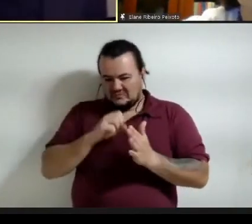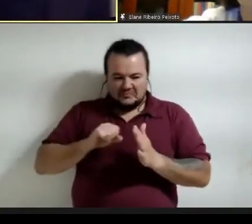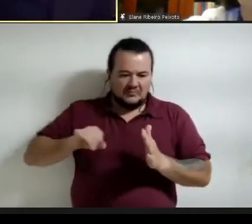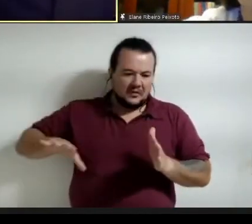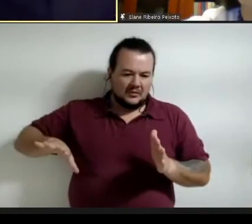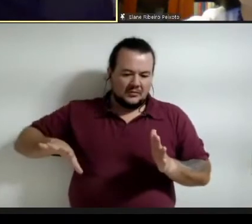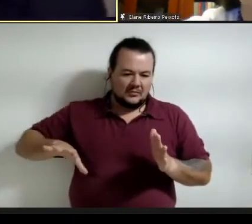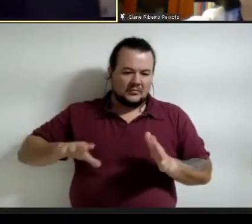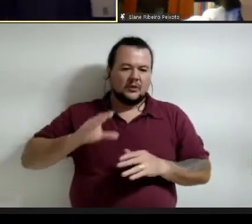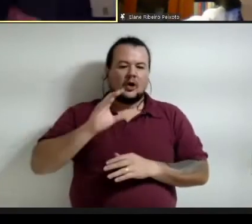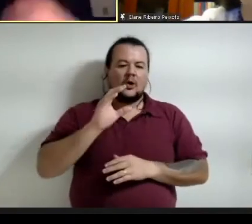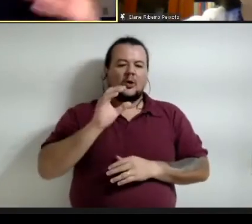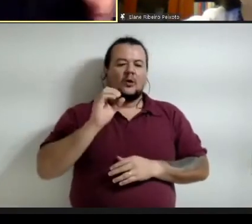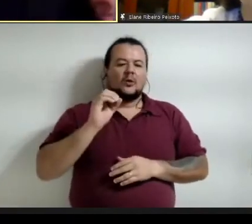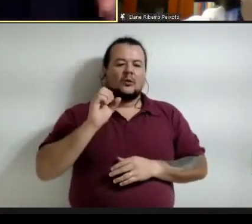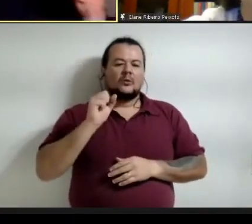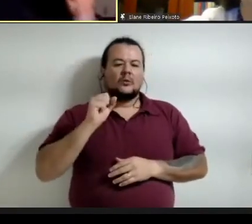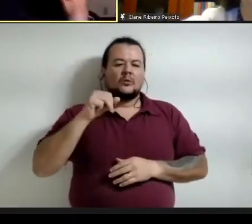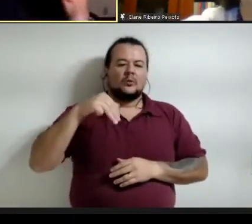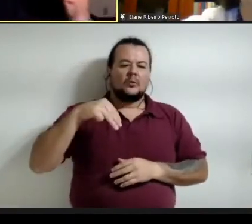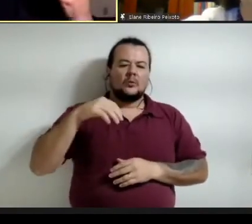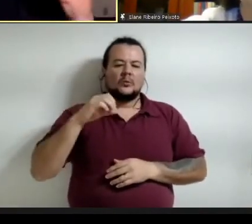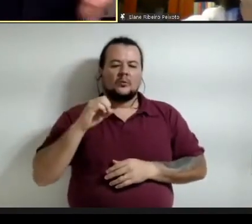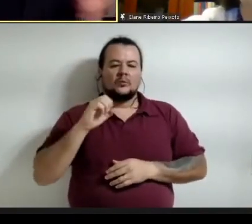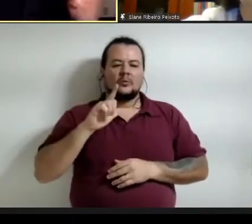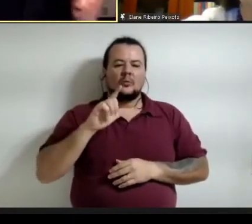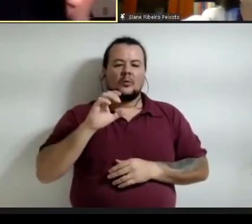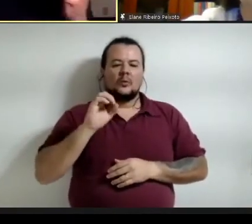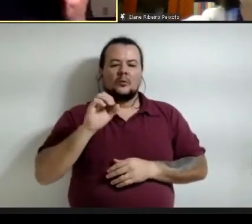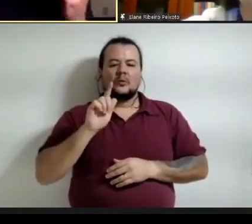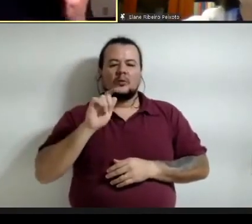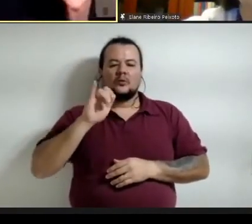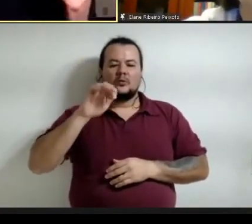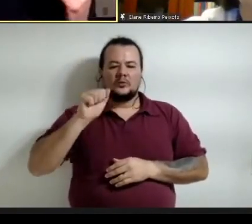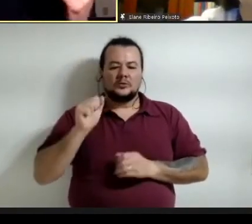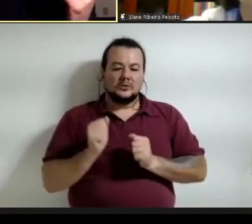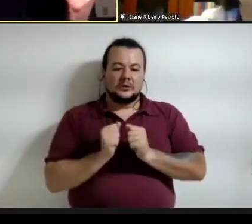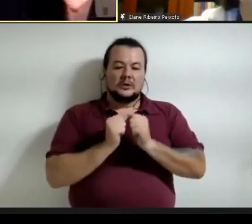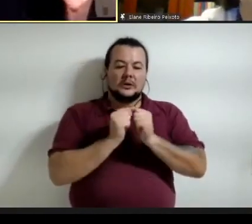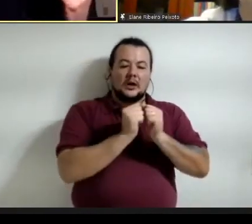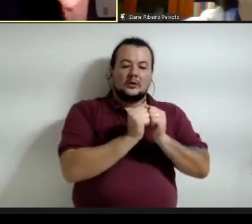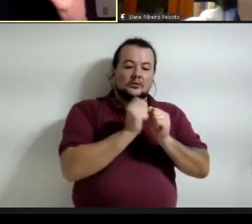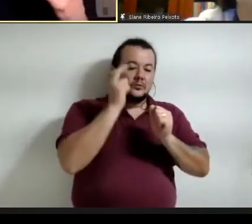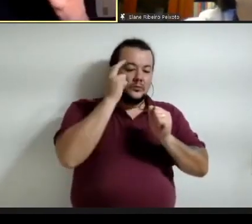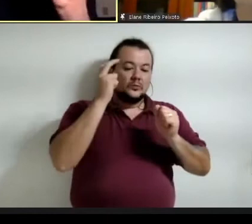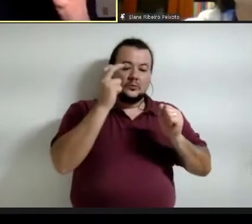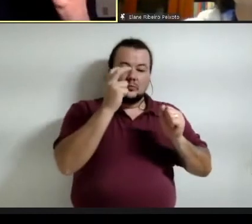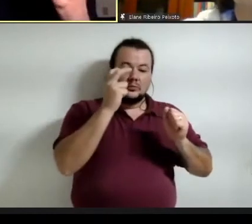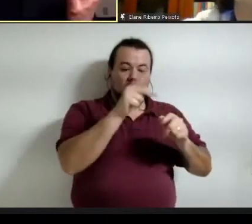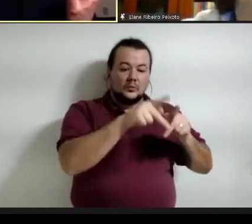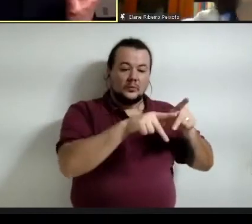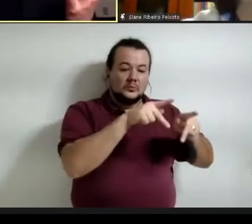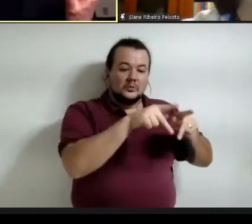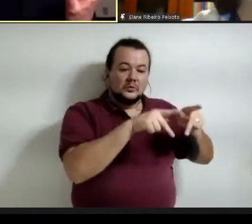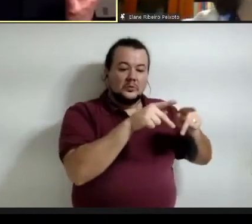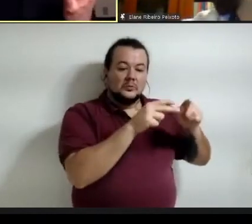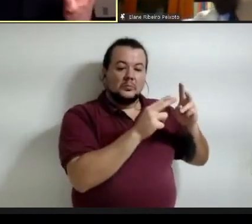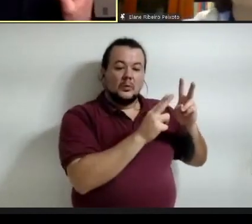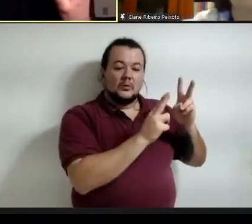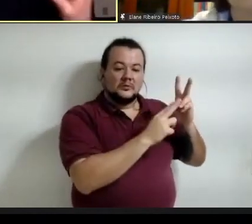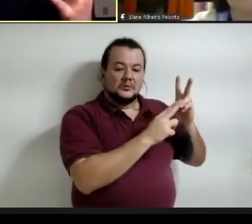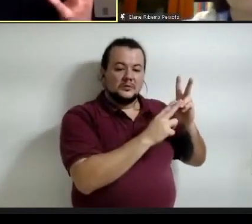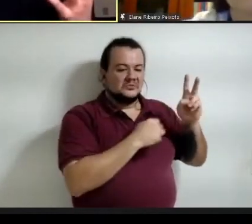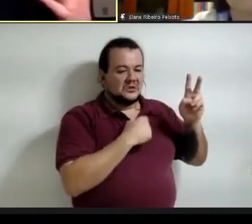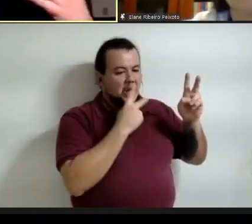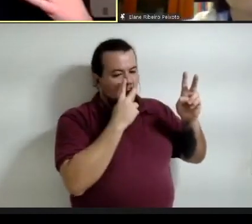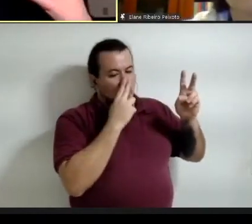cosmologia que vem junto com culturas de povos indígenas, eu acho que é sensacional. Eu acho,